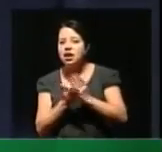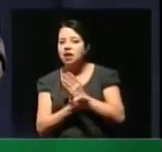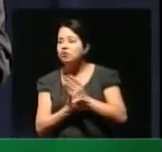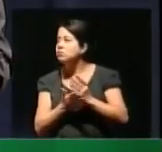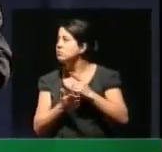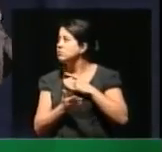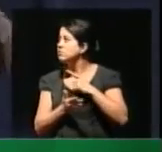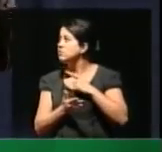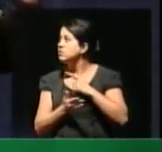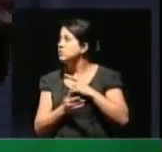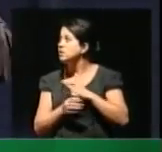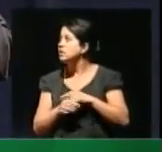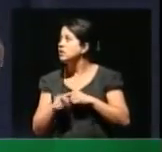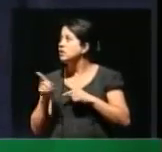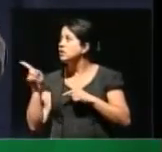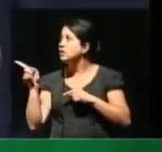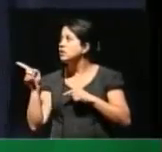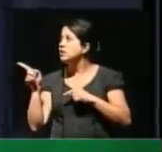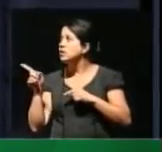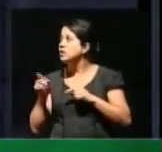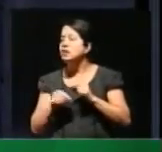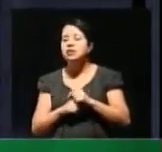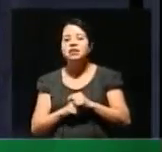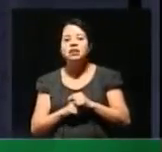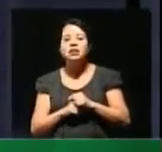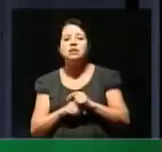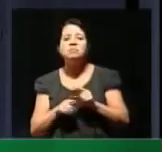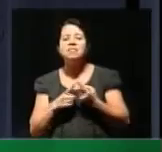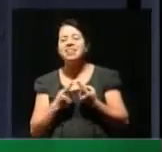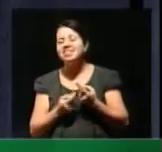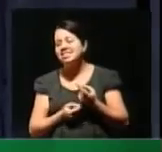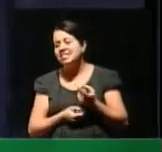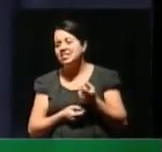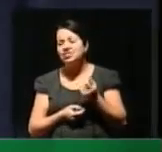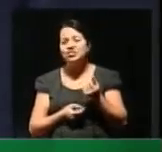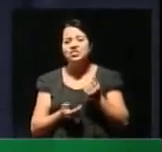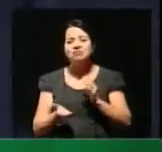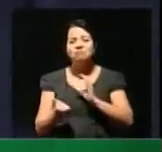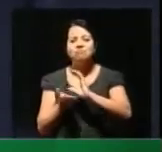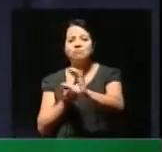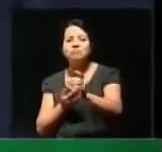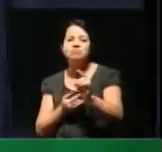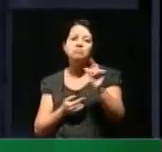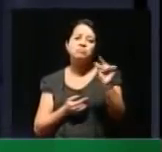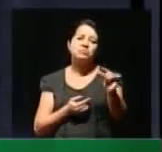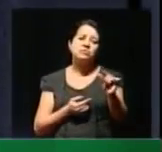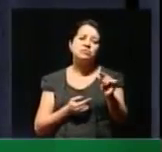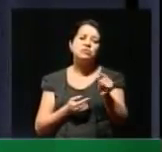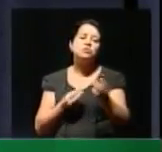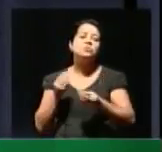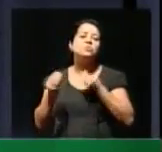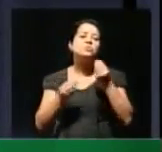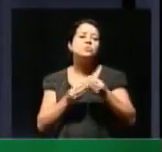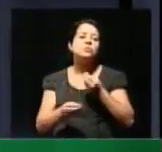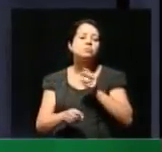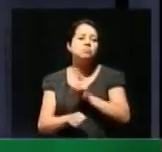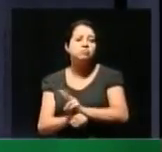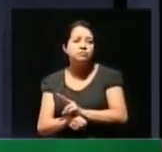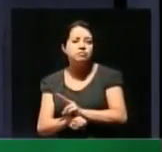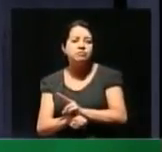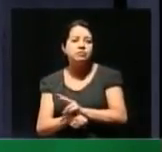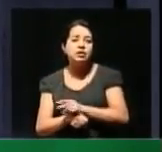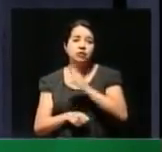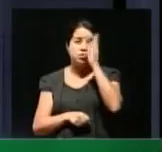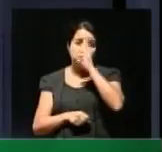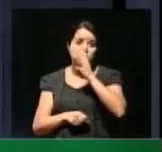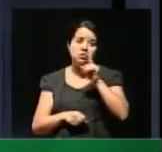aquele velho discurso, mas tem pouco dinheiro para prevenção, tem muito dinheiro para tratamento, como é que se dá? Eu acho que o Brasil sempre foi um